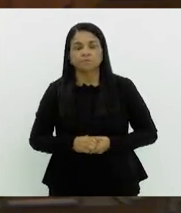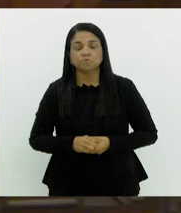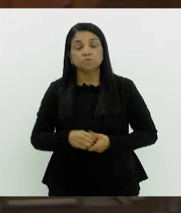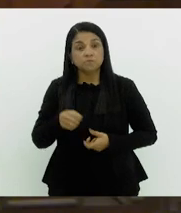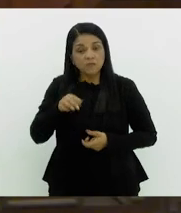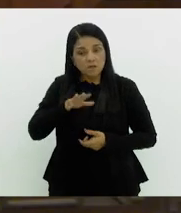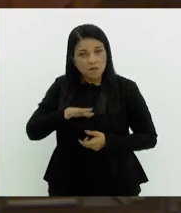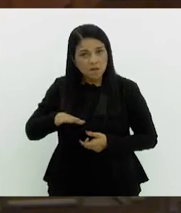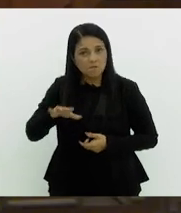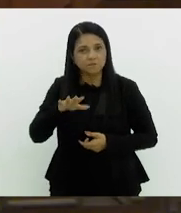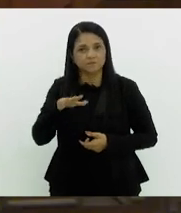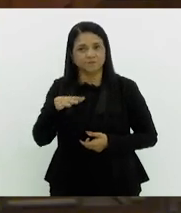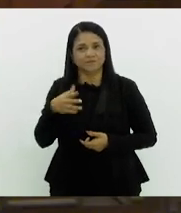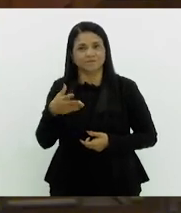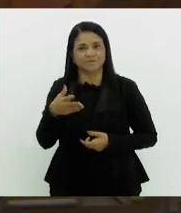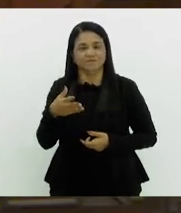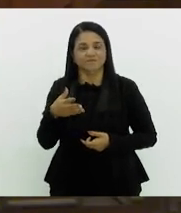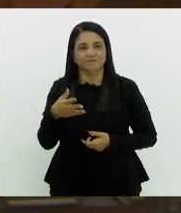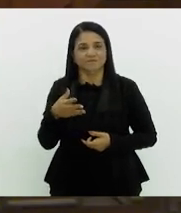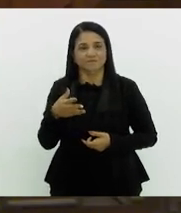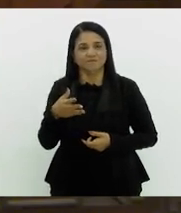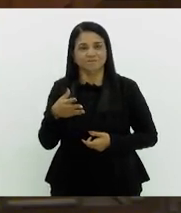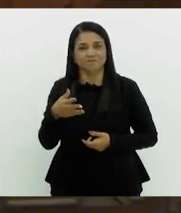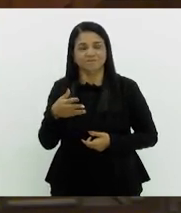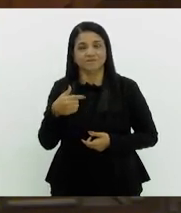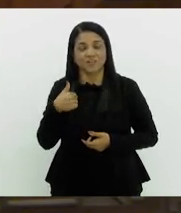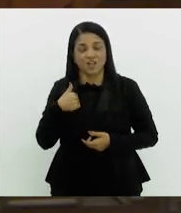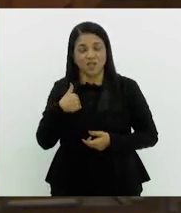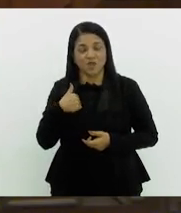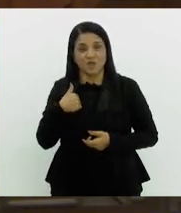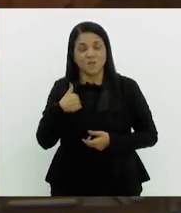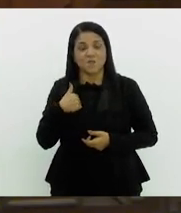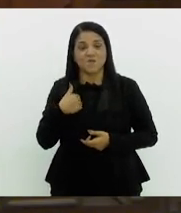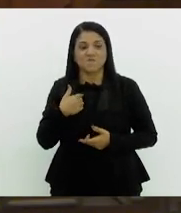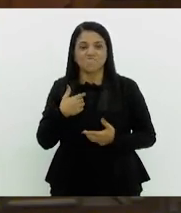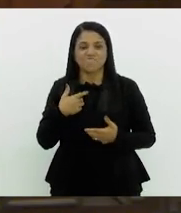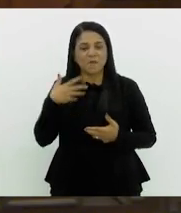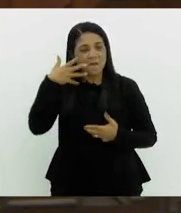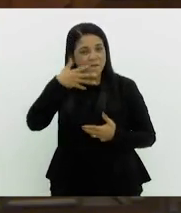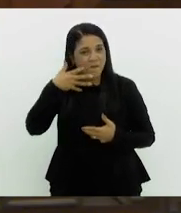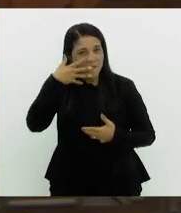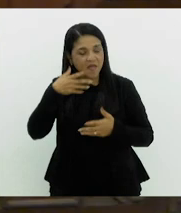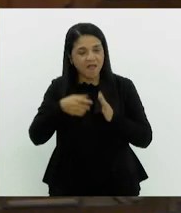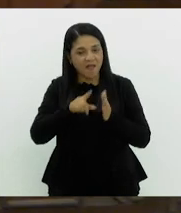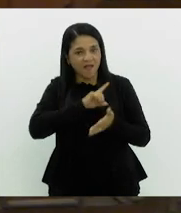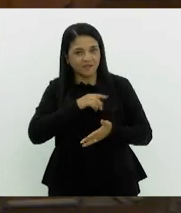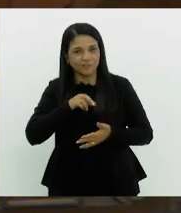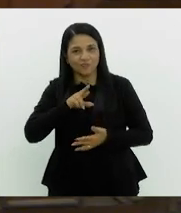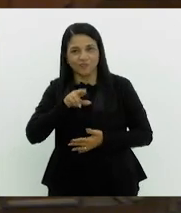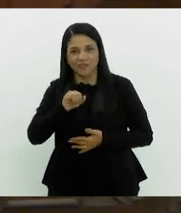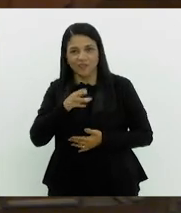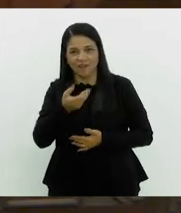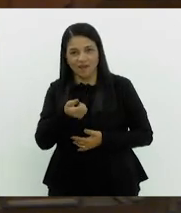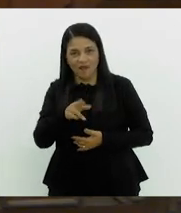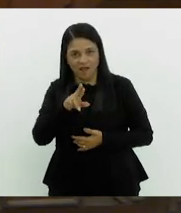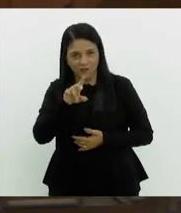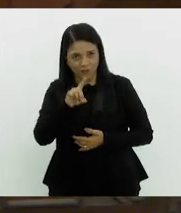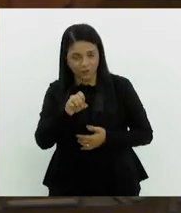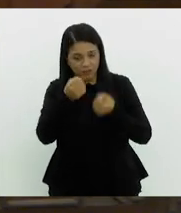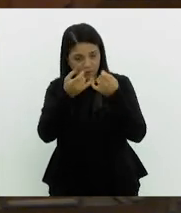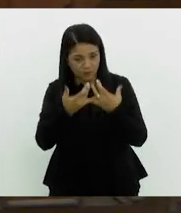ambiente, inclusive tomando parte do que o doutor Ricardo falou, eu percebi aqui na Procuradoria que há